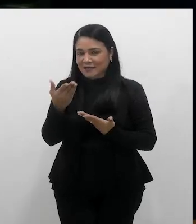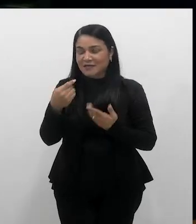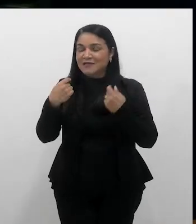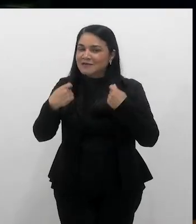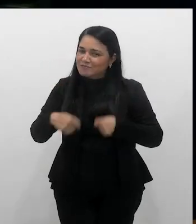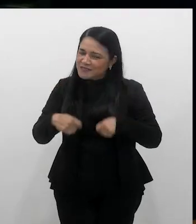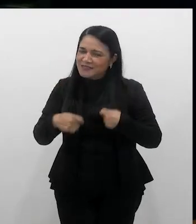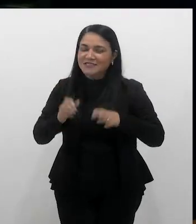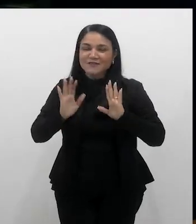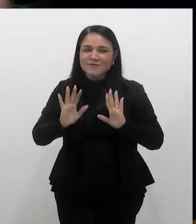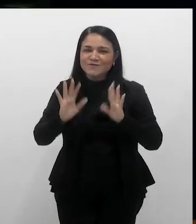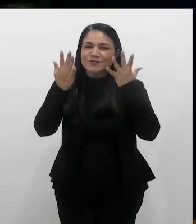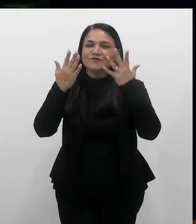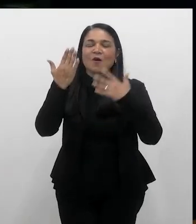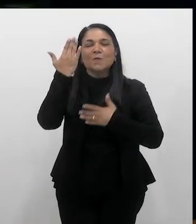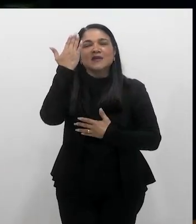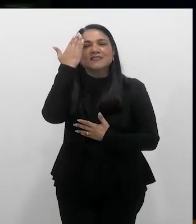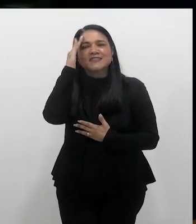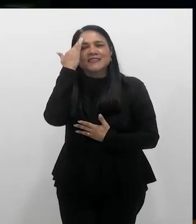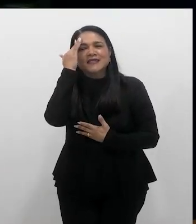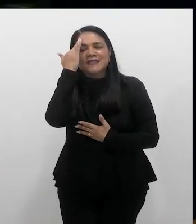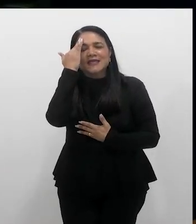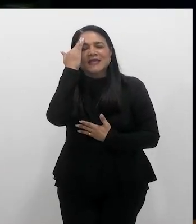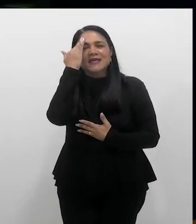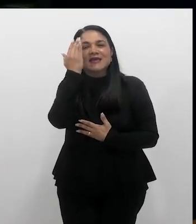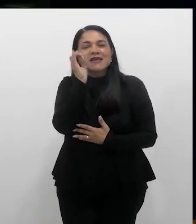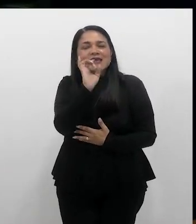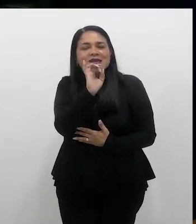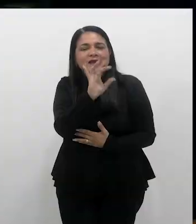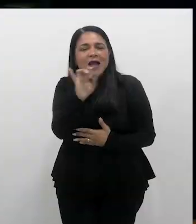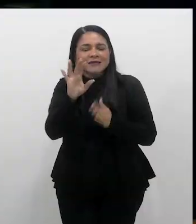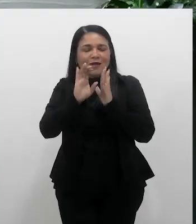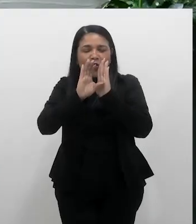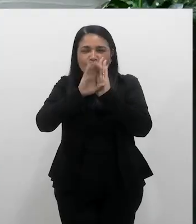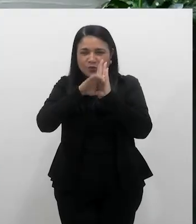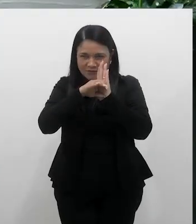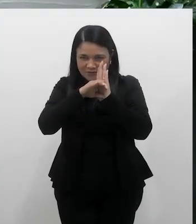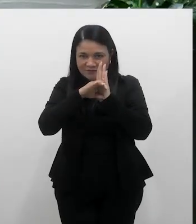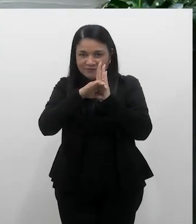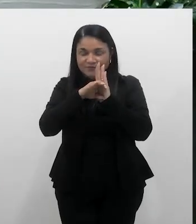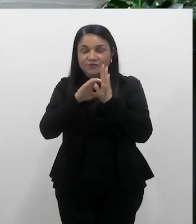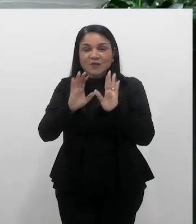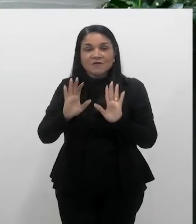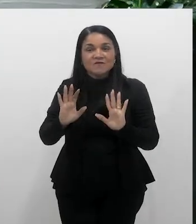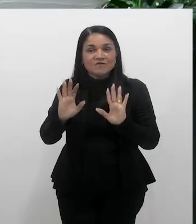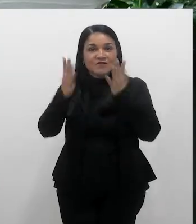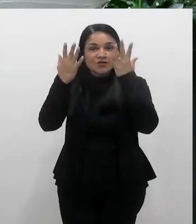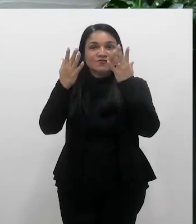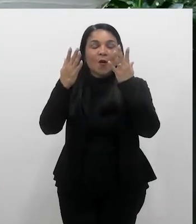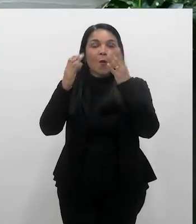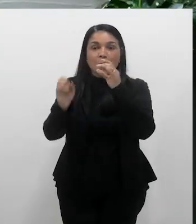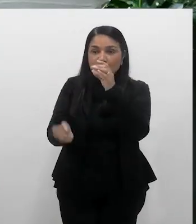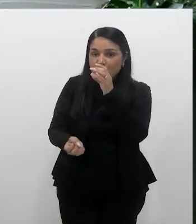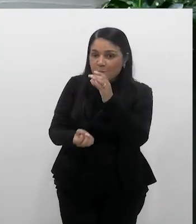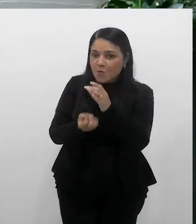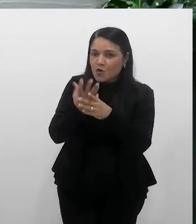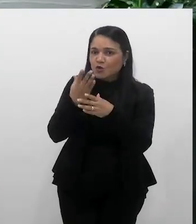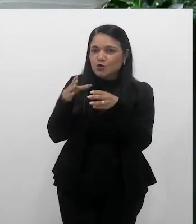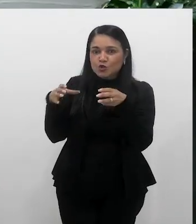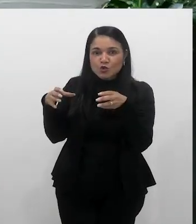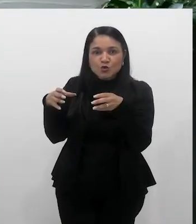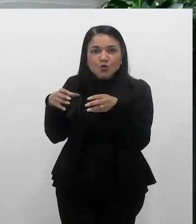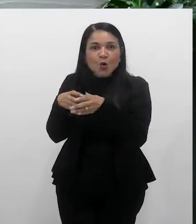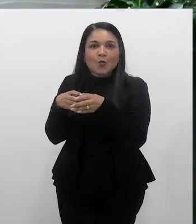para aprofundar o entendimento do que é cada... Né? Exato. Conceito. Porque festival produz comunidade, Com né? certeza. E eu acho que